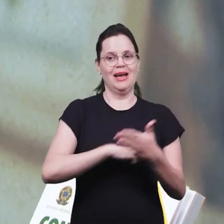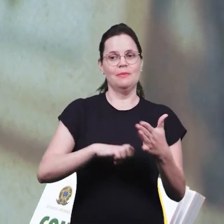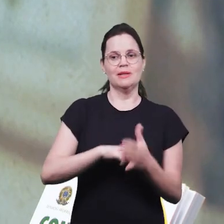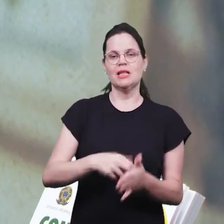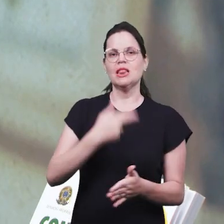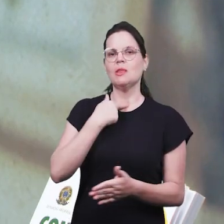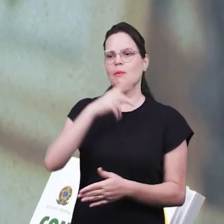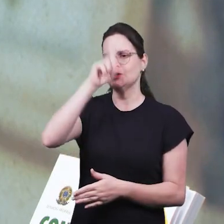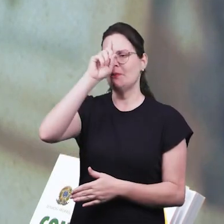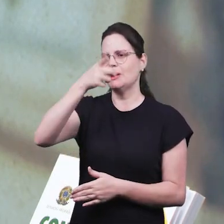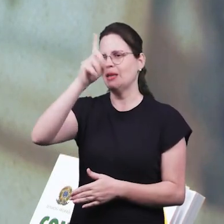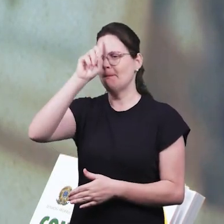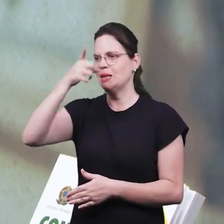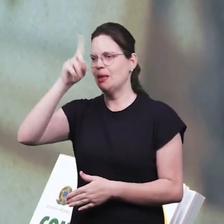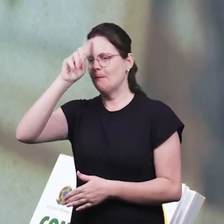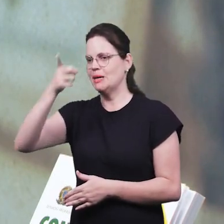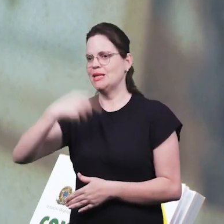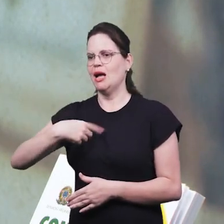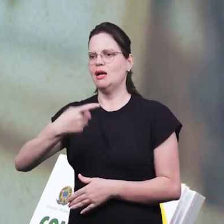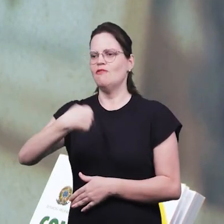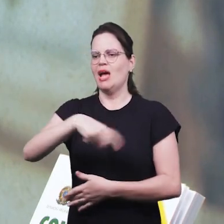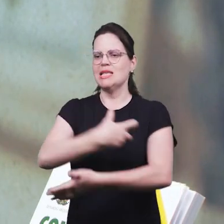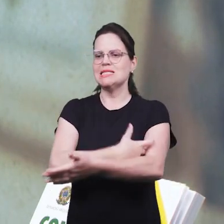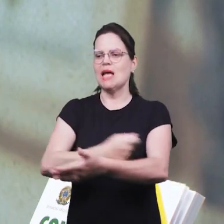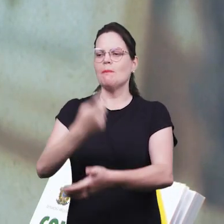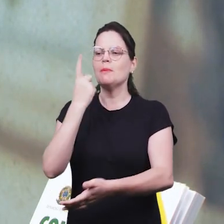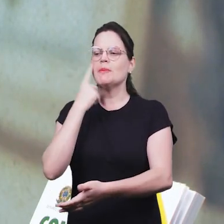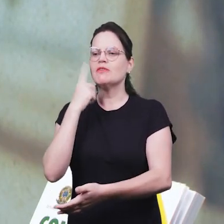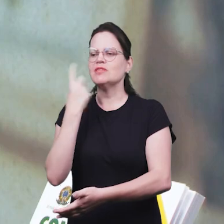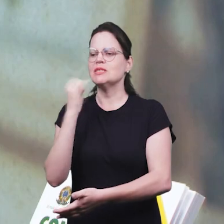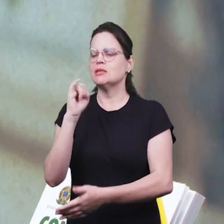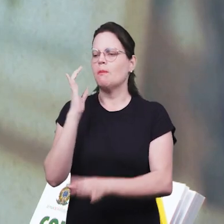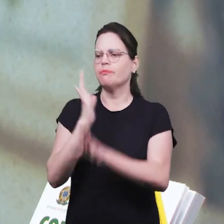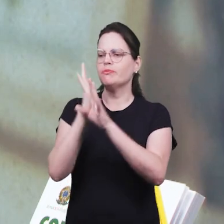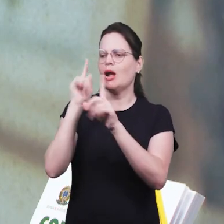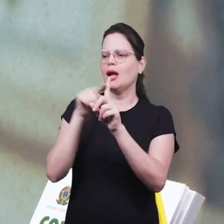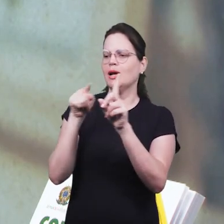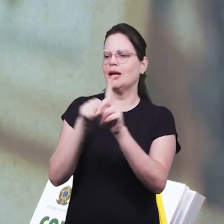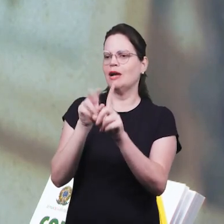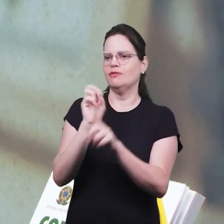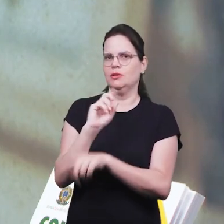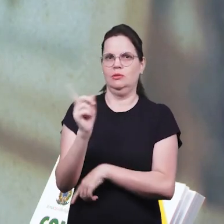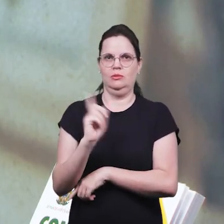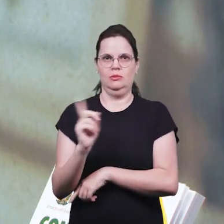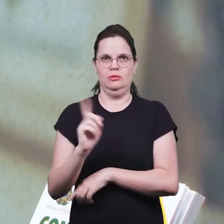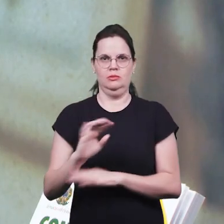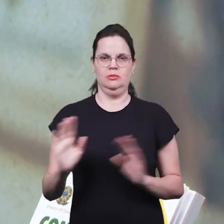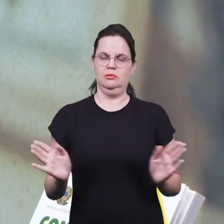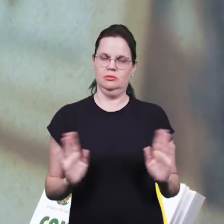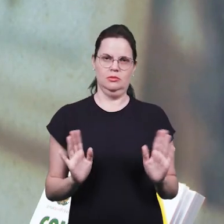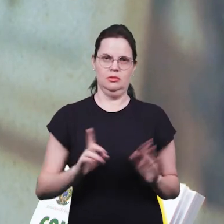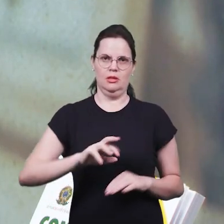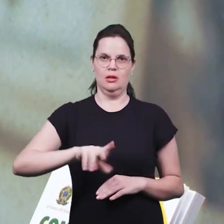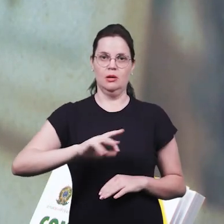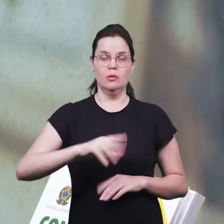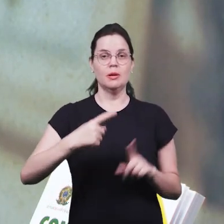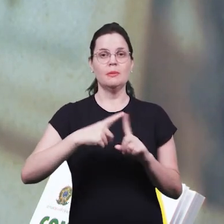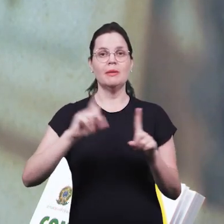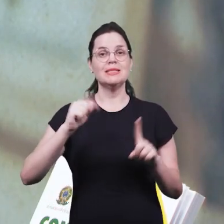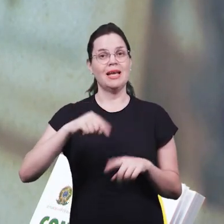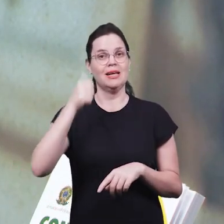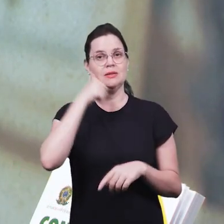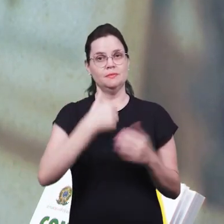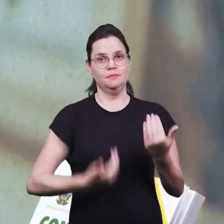investigar com o intuito de descobrir se tem ou não. Como que a empresa vai saber? Com os exames periódicos, porque Claro. o médico do trabalho vai saber identificar. Mas o que